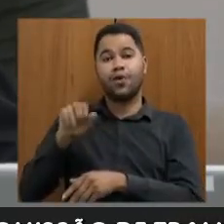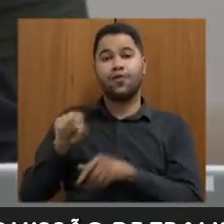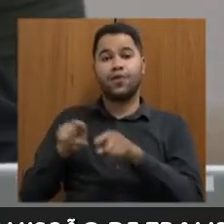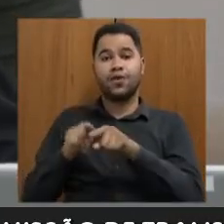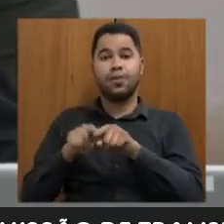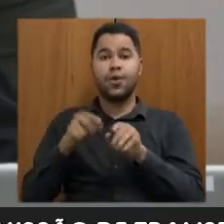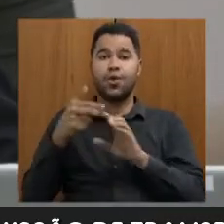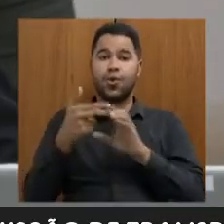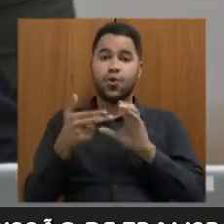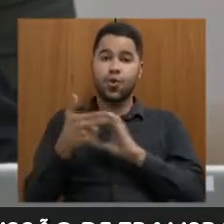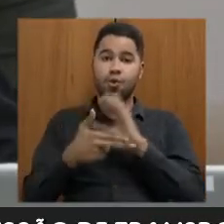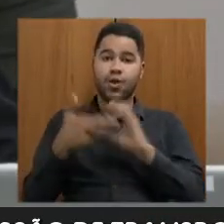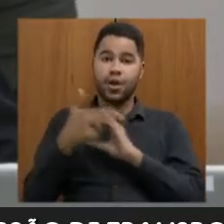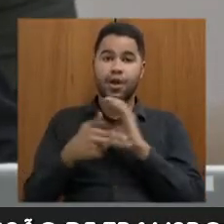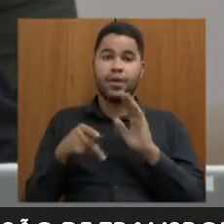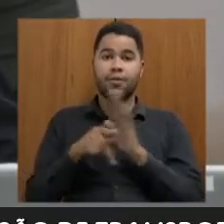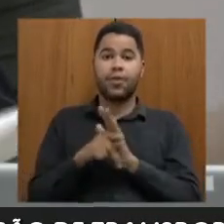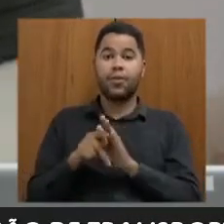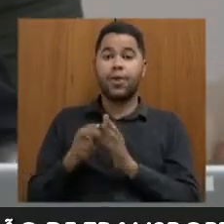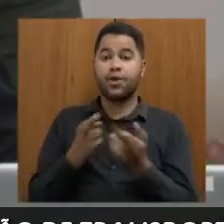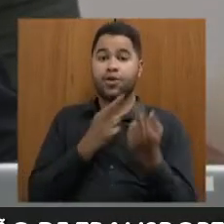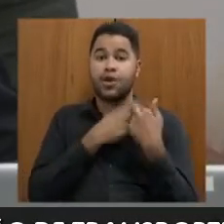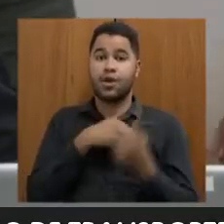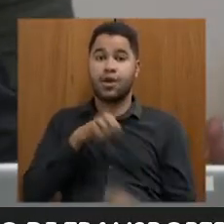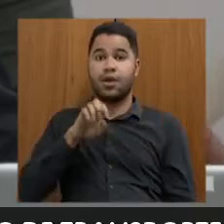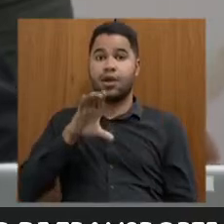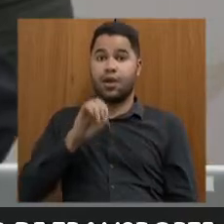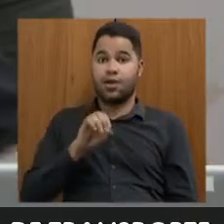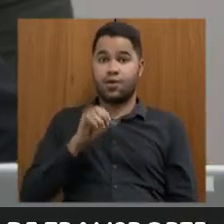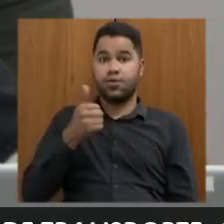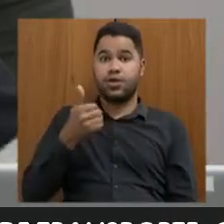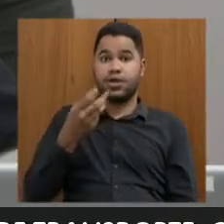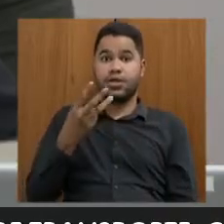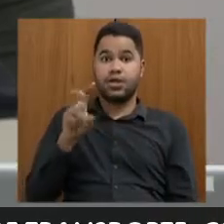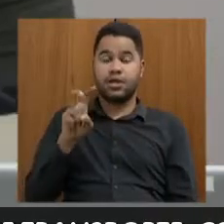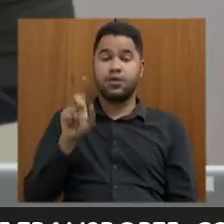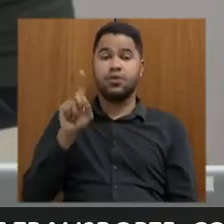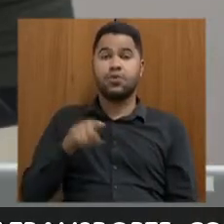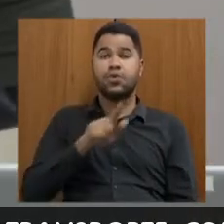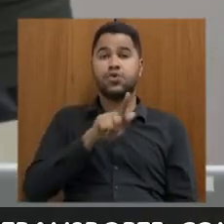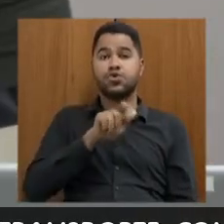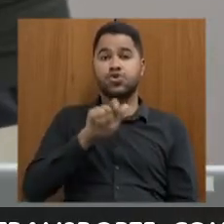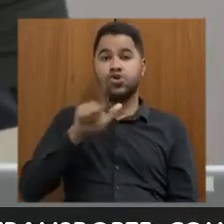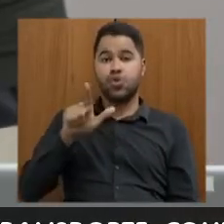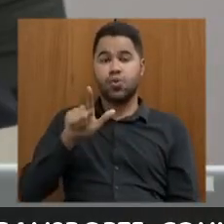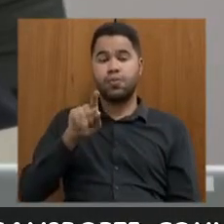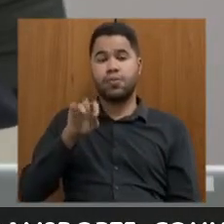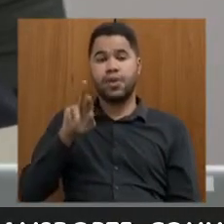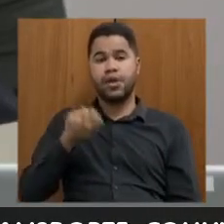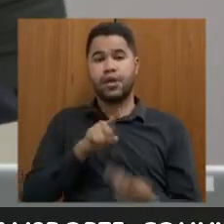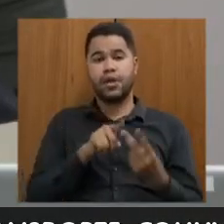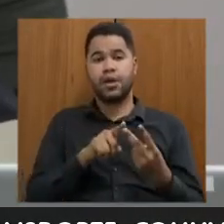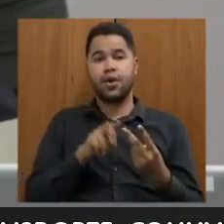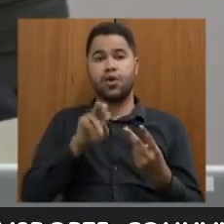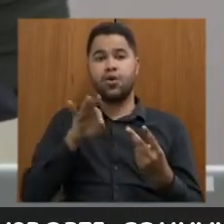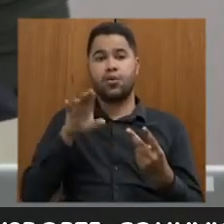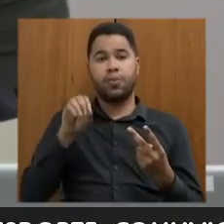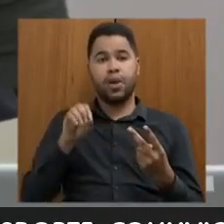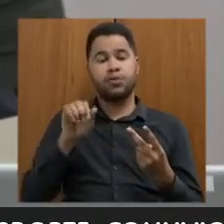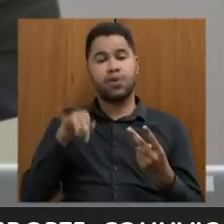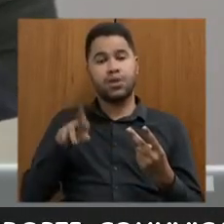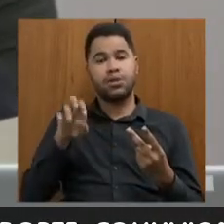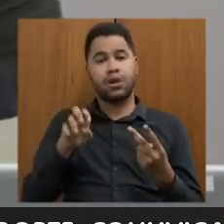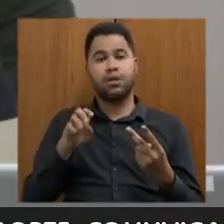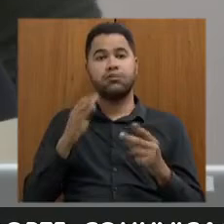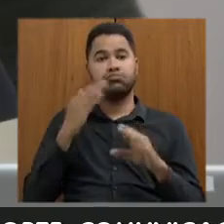responsabilidade da concessionária eco135 é um requerimento Deputado Gil Pereira do deputado Roberto Andrade seja encaminhado à